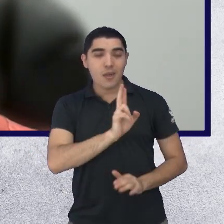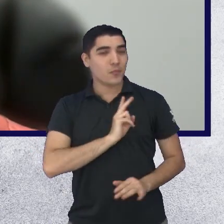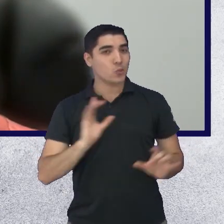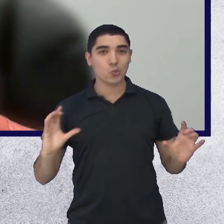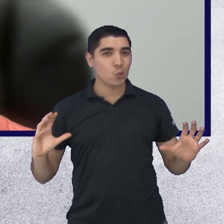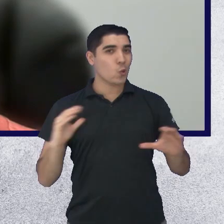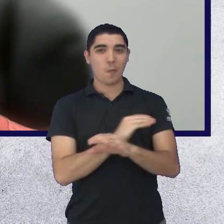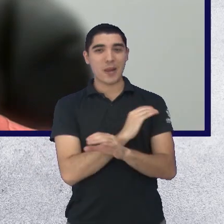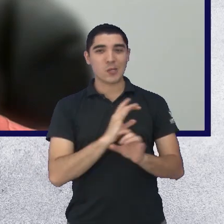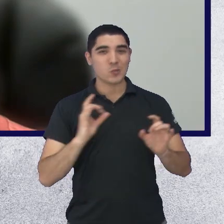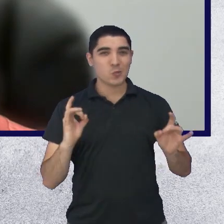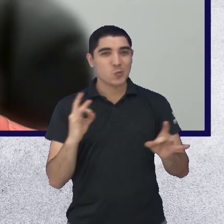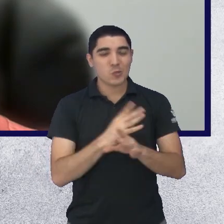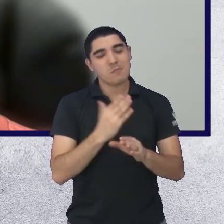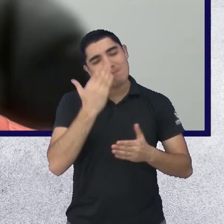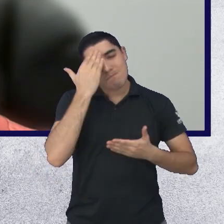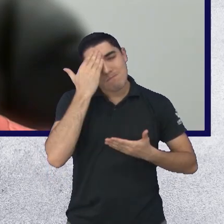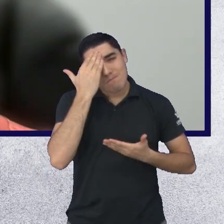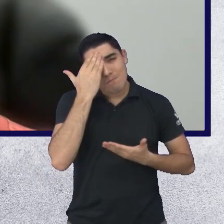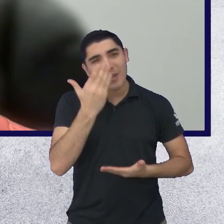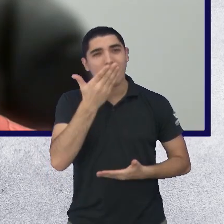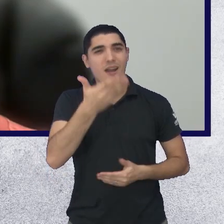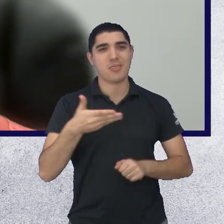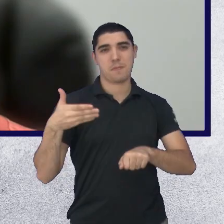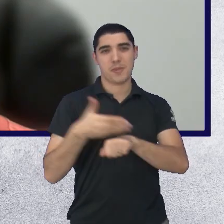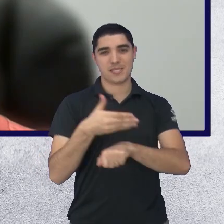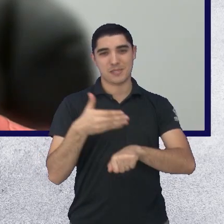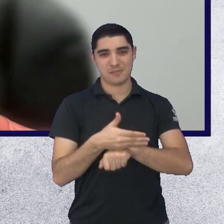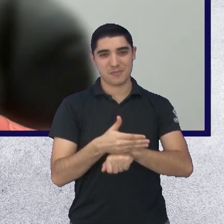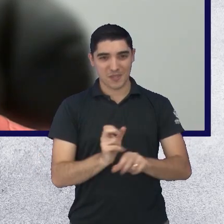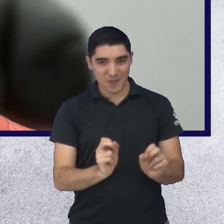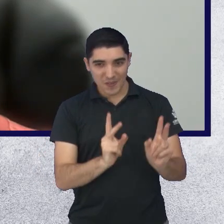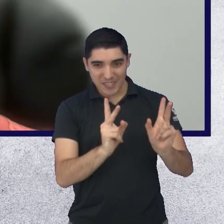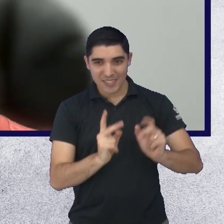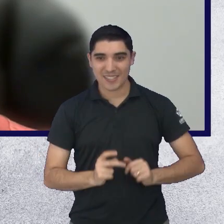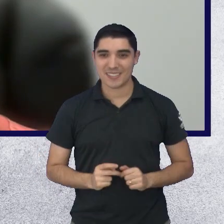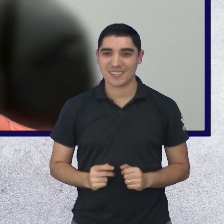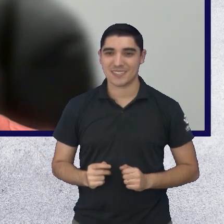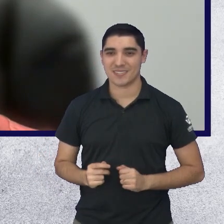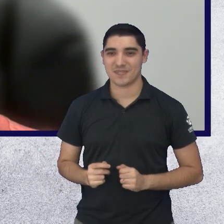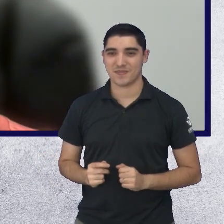foi respondendo tudo. Muito obrigada, viu, pela sua participação, tá?